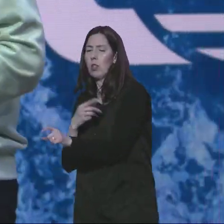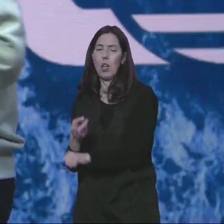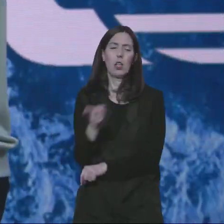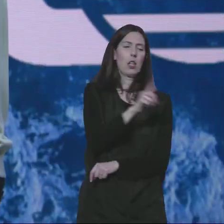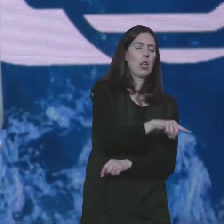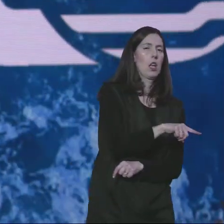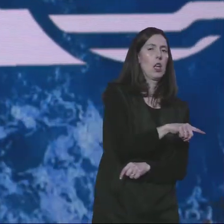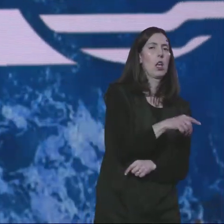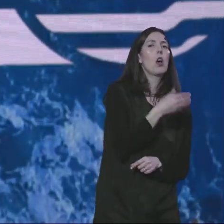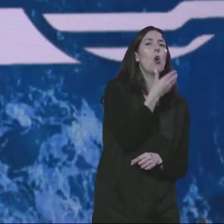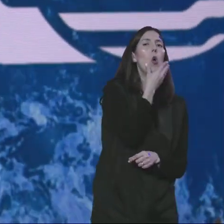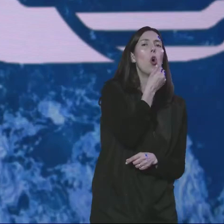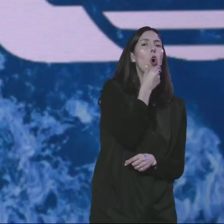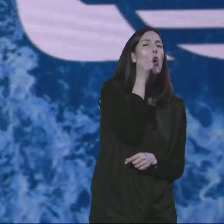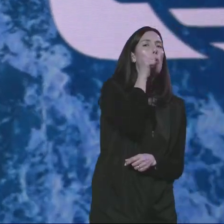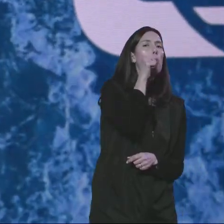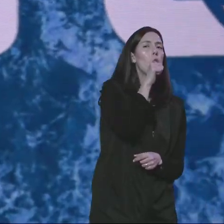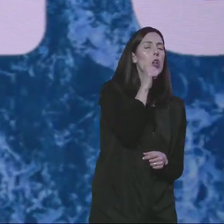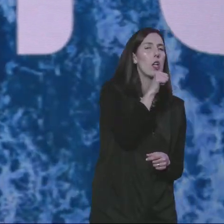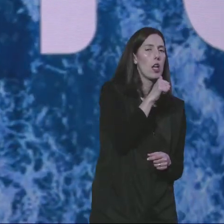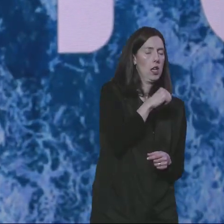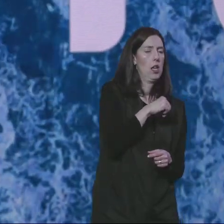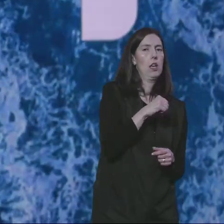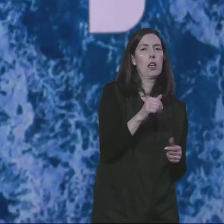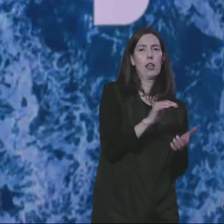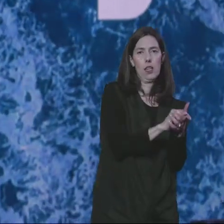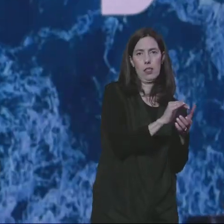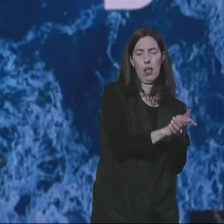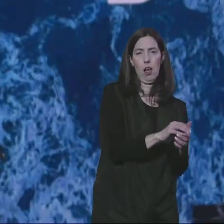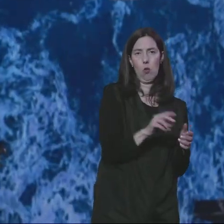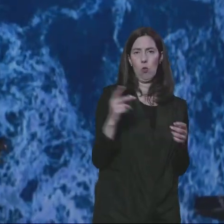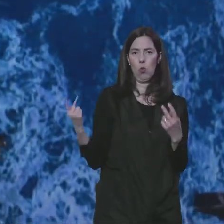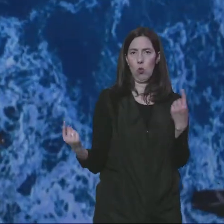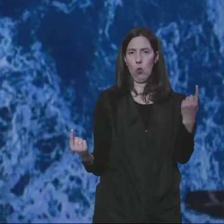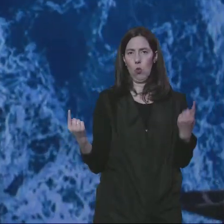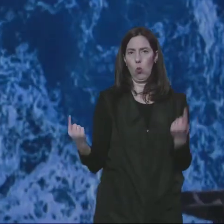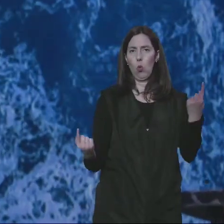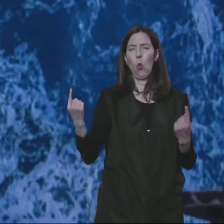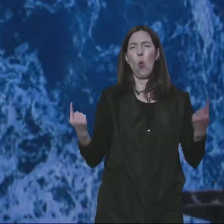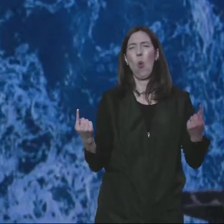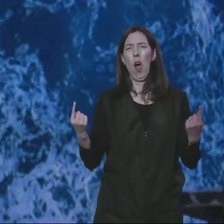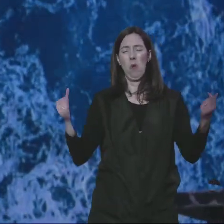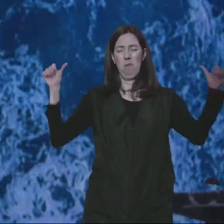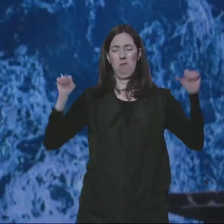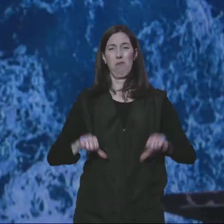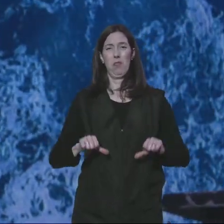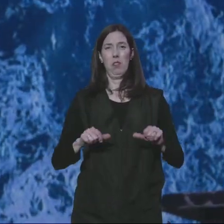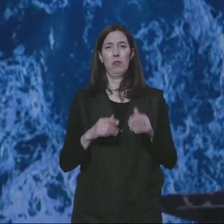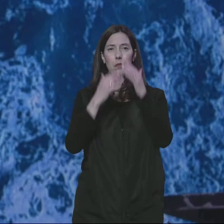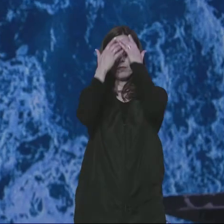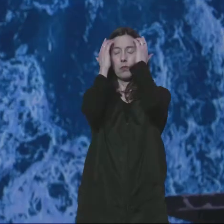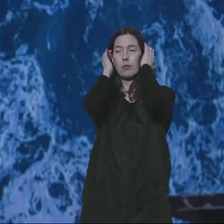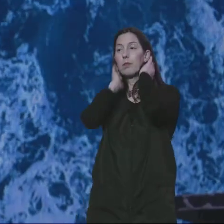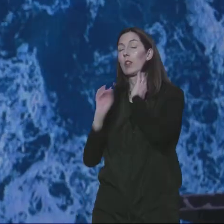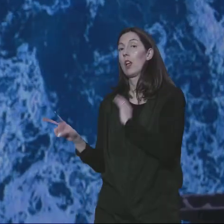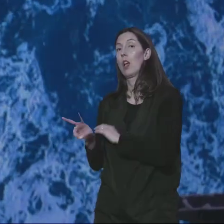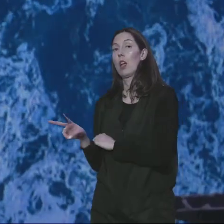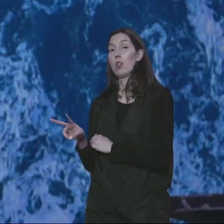Primeiro eu vou ler a história das duas missionárias. Uma delas chamava Ruby e a outra